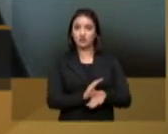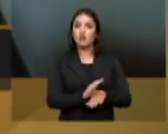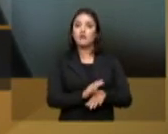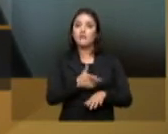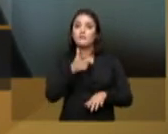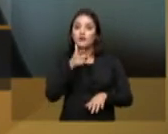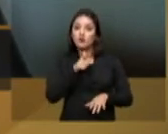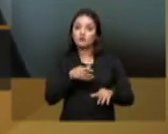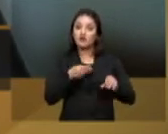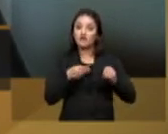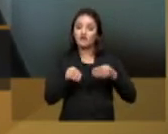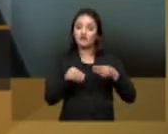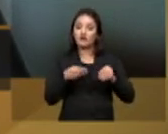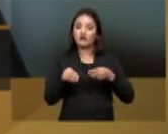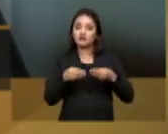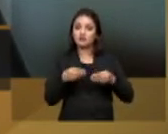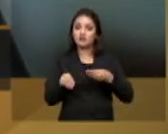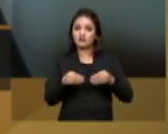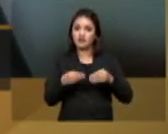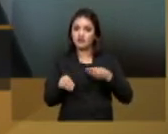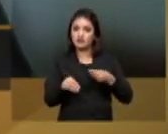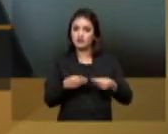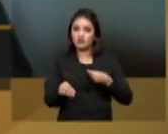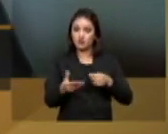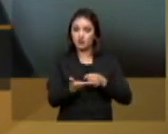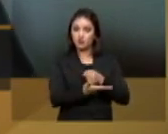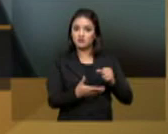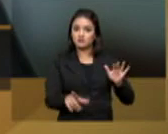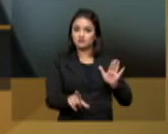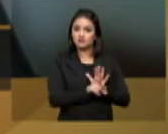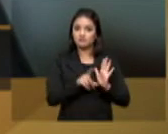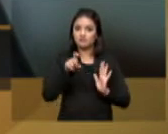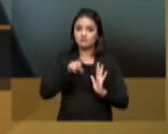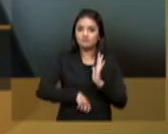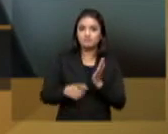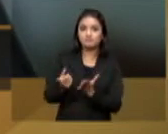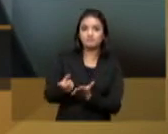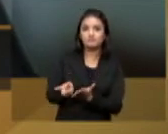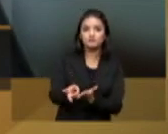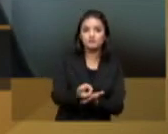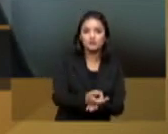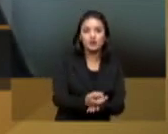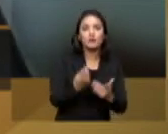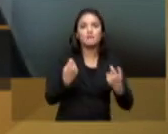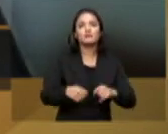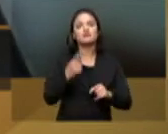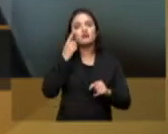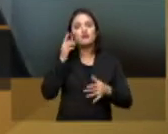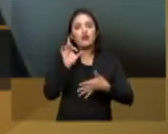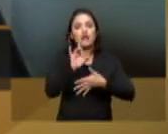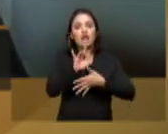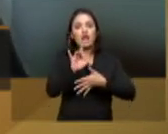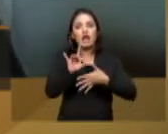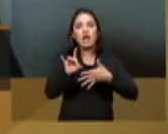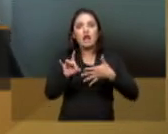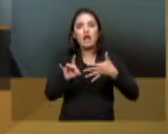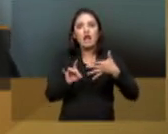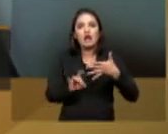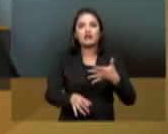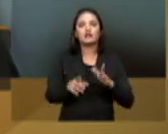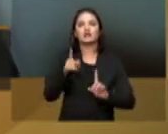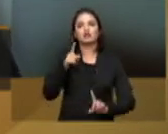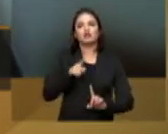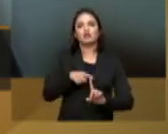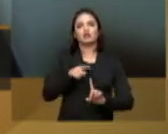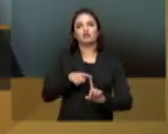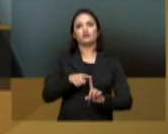flexibilização do princípio da legalidade tributária é verificada de acordo com cada espécie tributária e à luz de cada caso